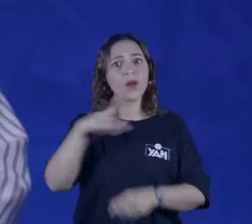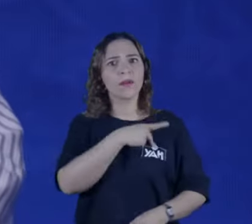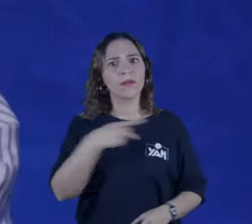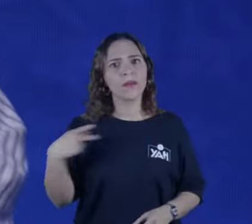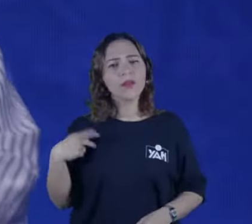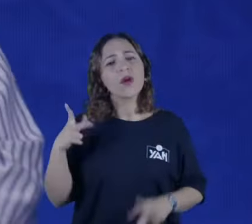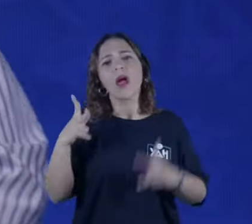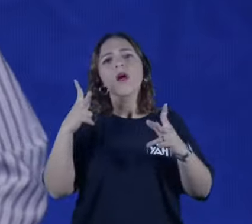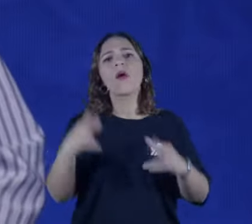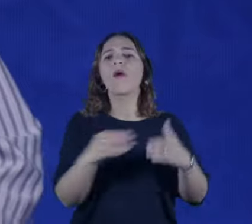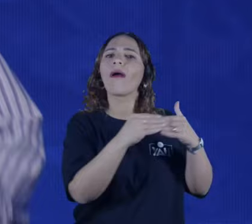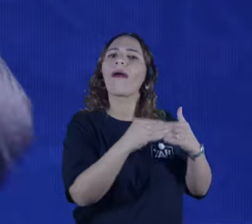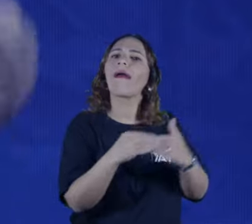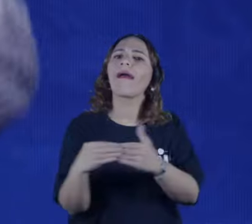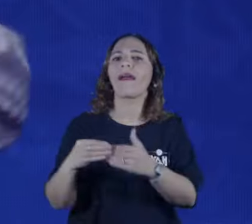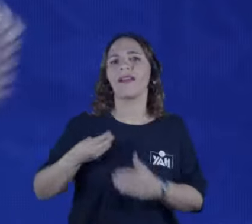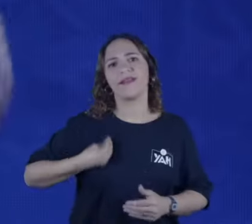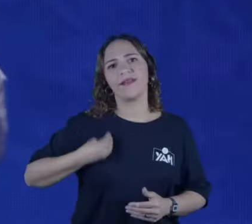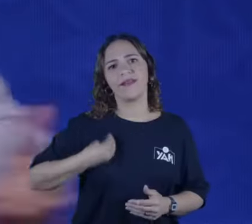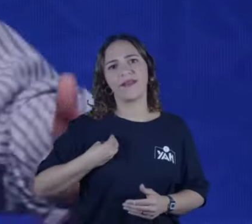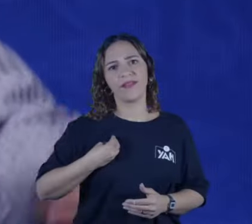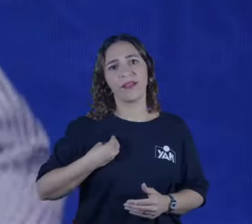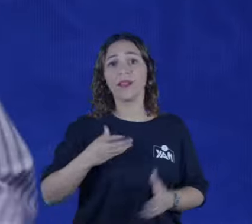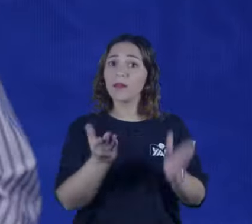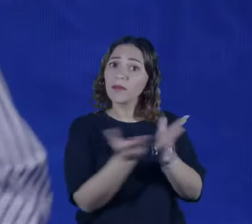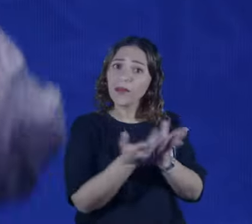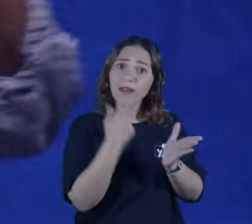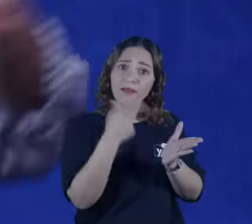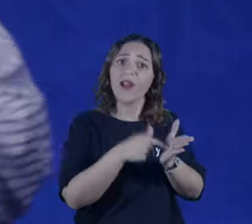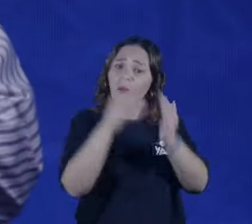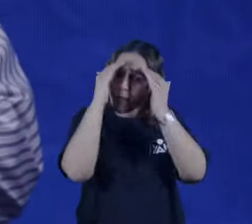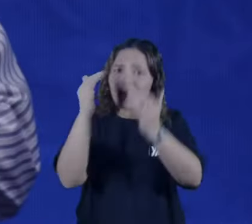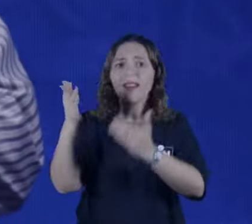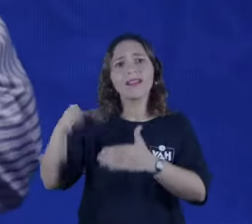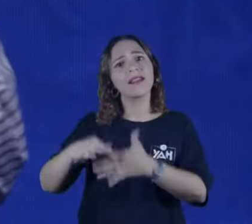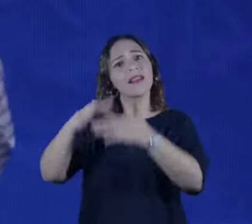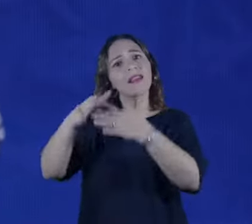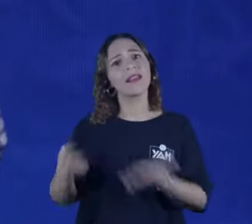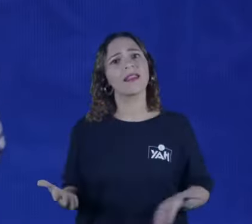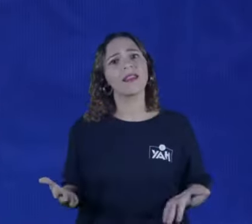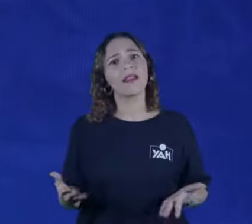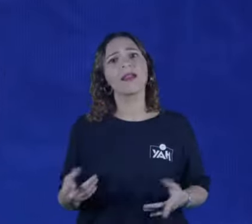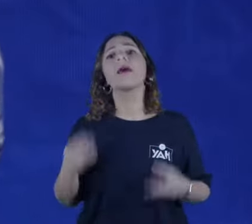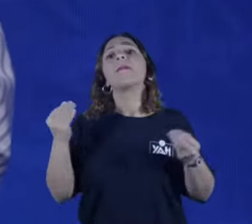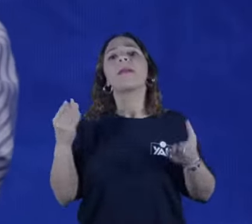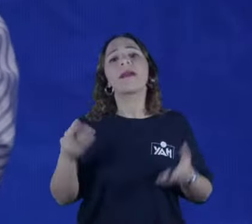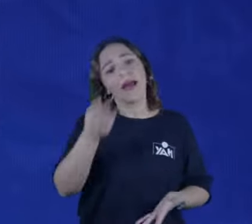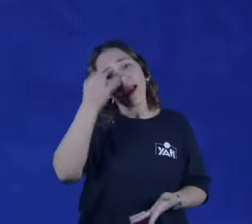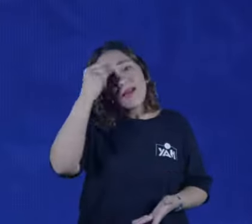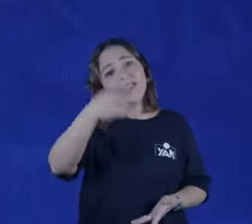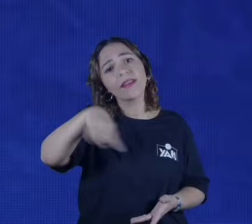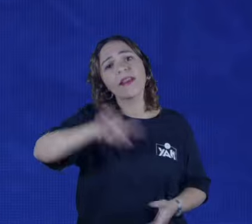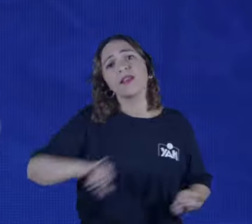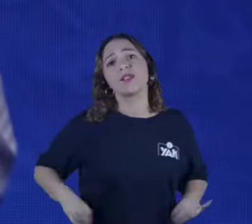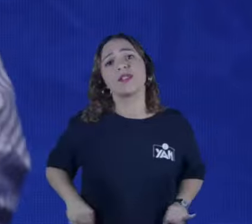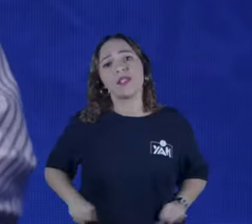são guias. E a Bíblia diz: obedeçam em tudo a eles. Para quê? Para que eles não tenham que gemer.